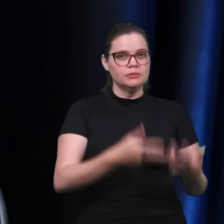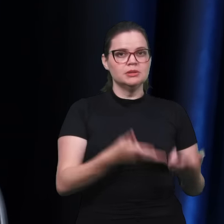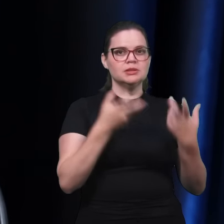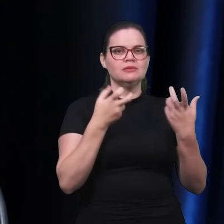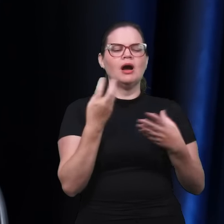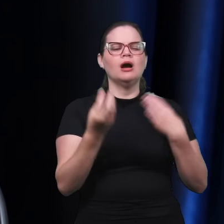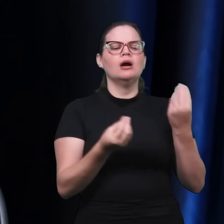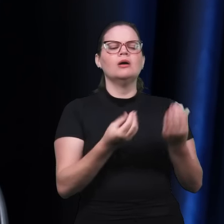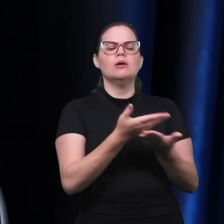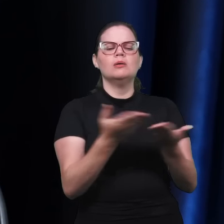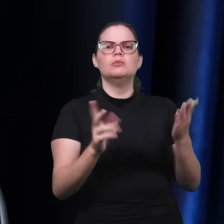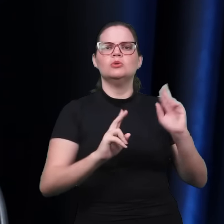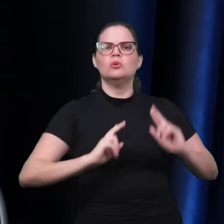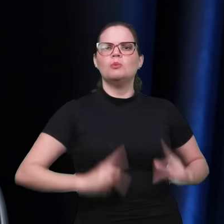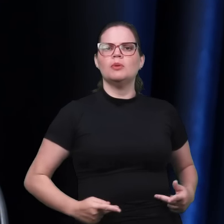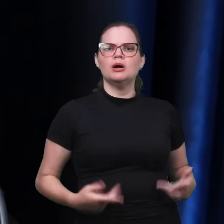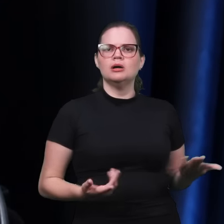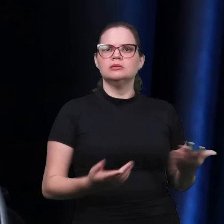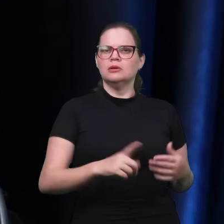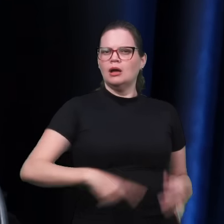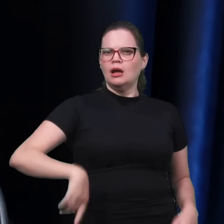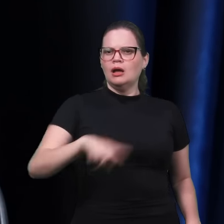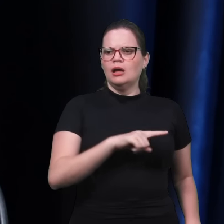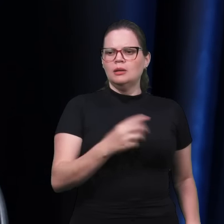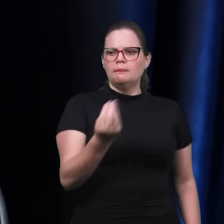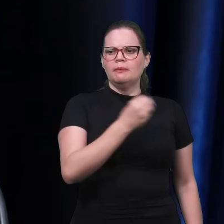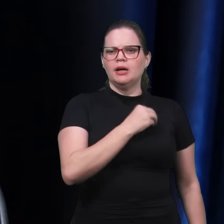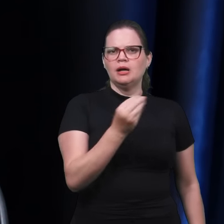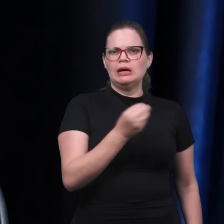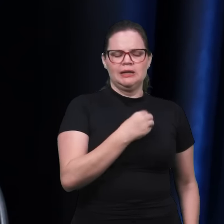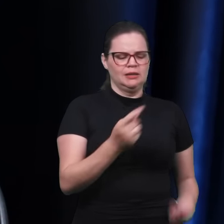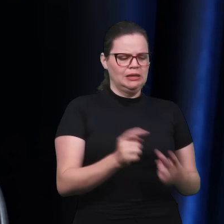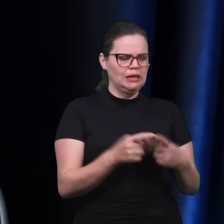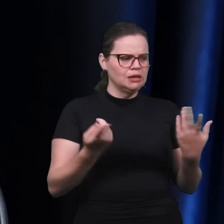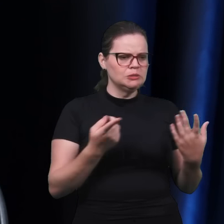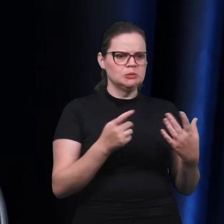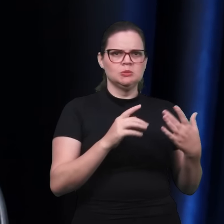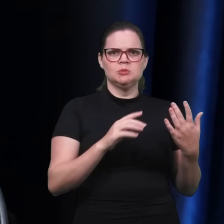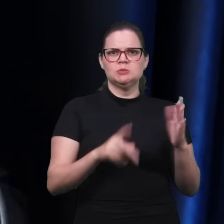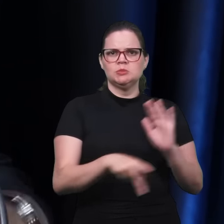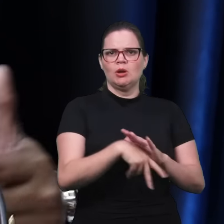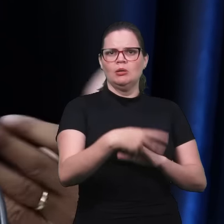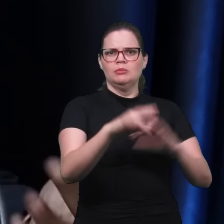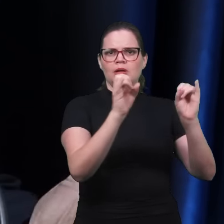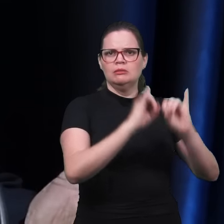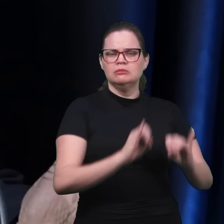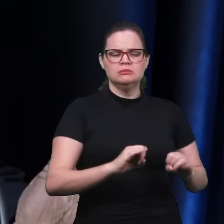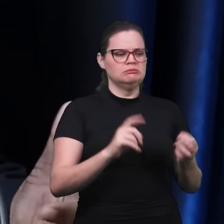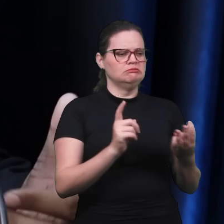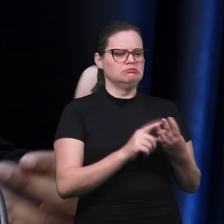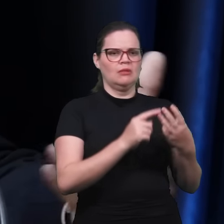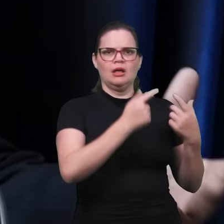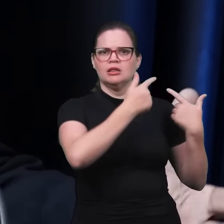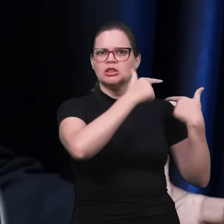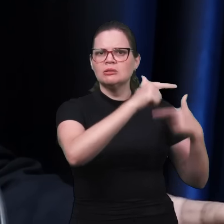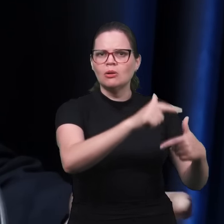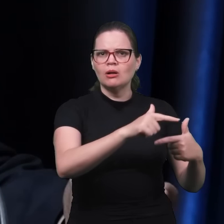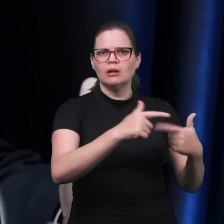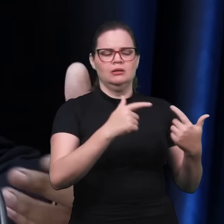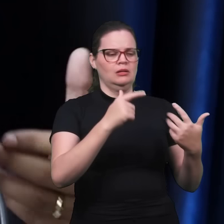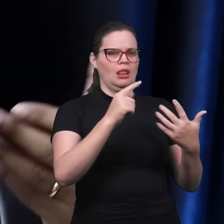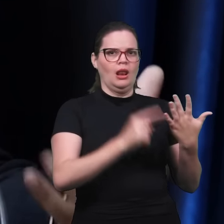humanidade, completamente entregue a rituais, entregue a uma tradição mais distante